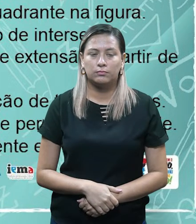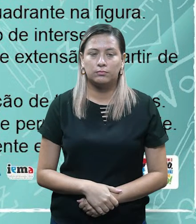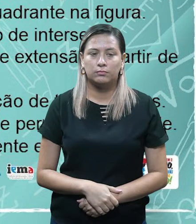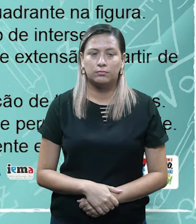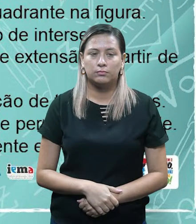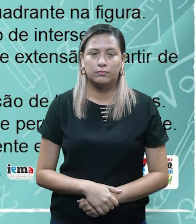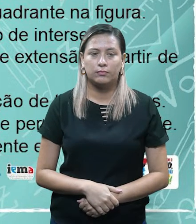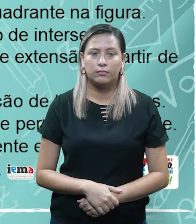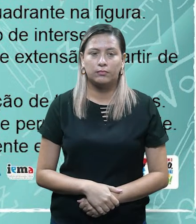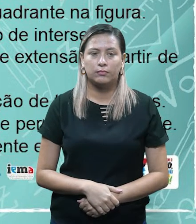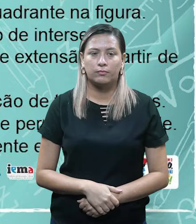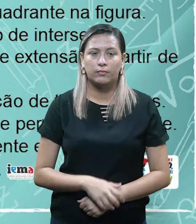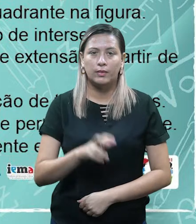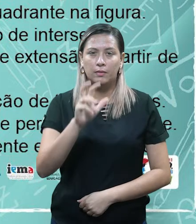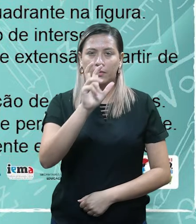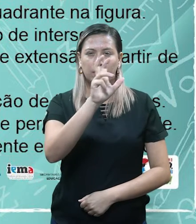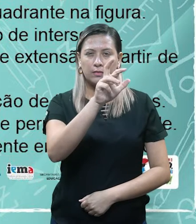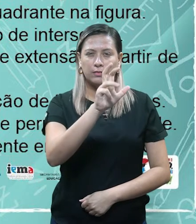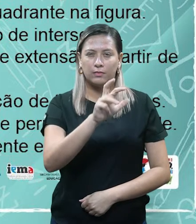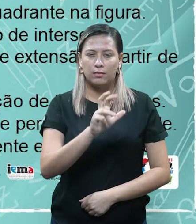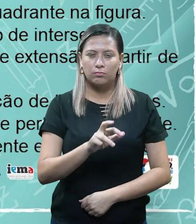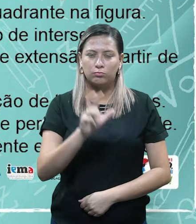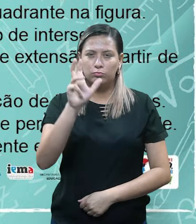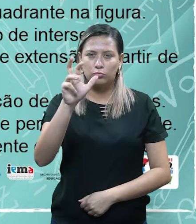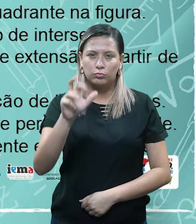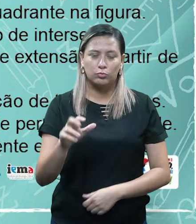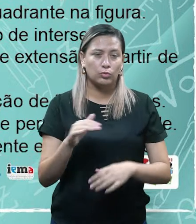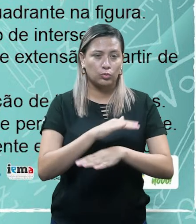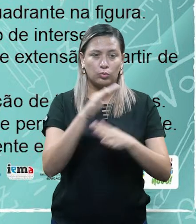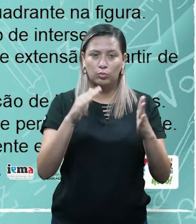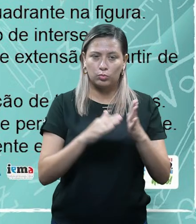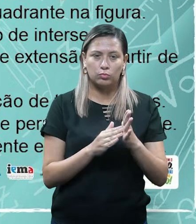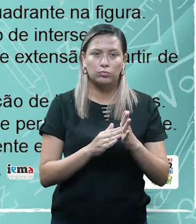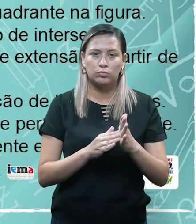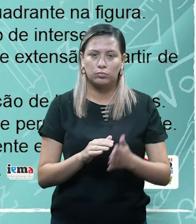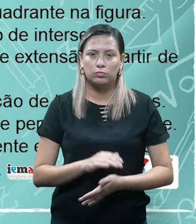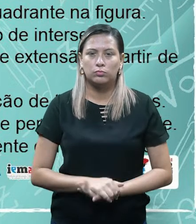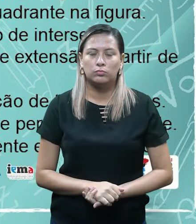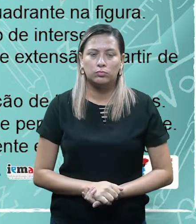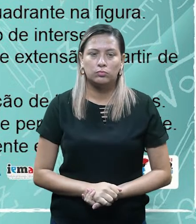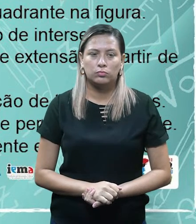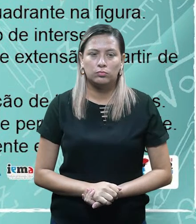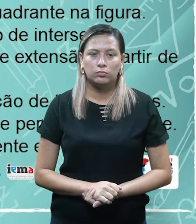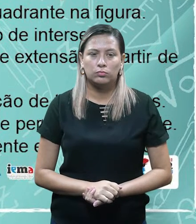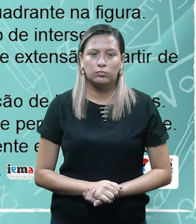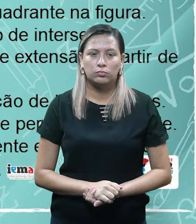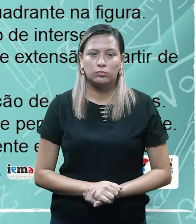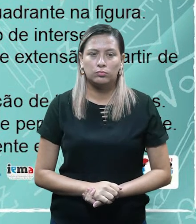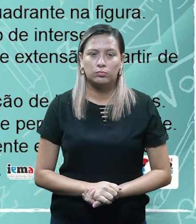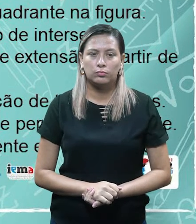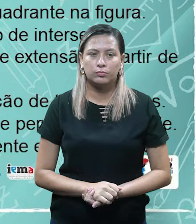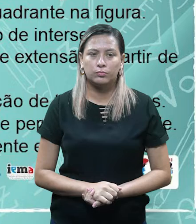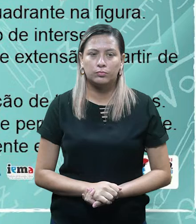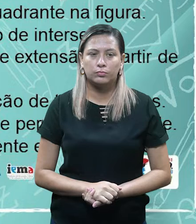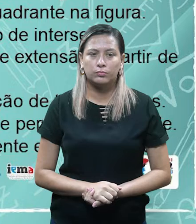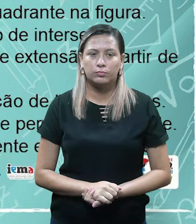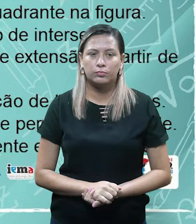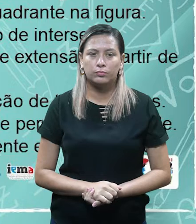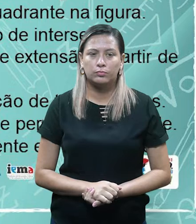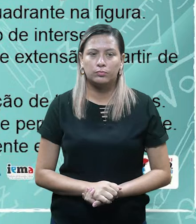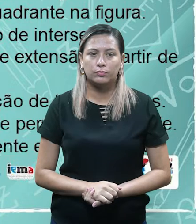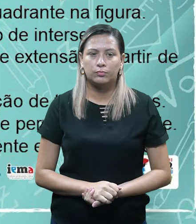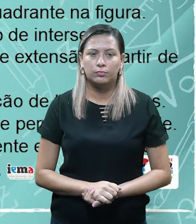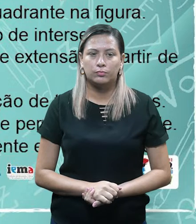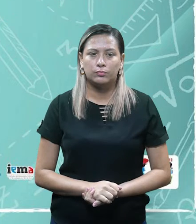todos, tá? Vai marcar extremidade. Olha como ela tem, como é que vai aparecer para você na área de trabalho. Vai aparecer